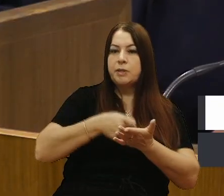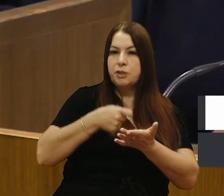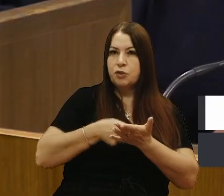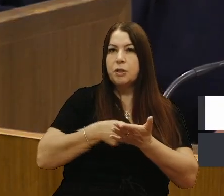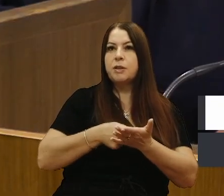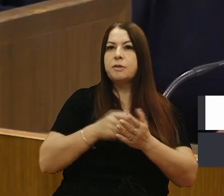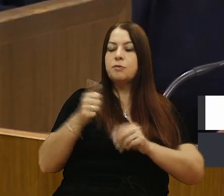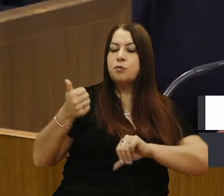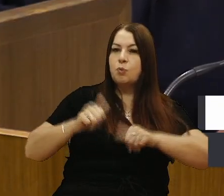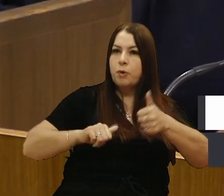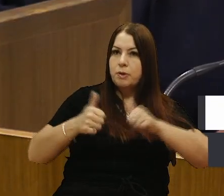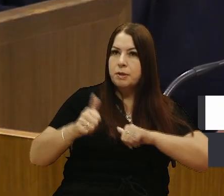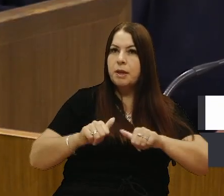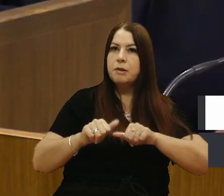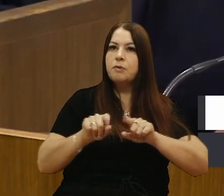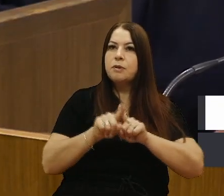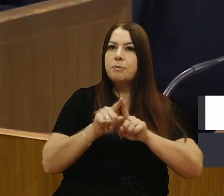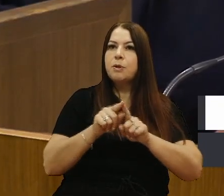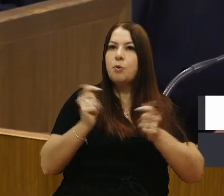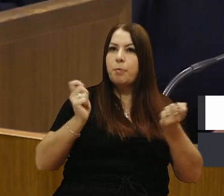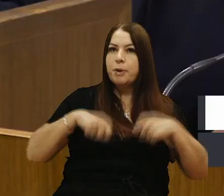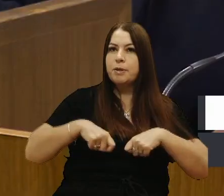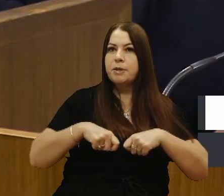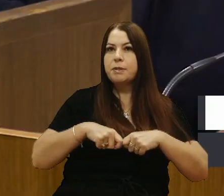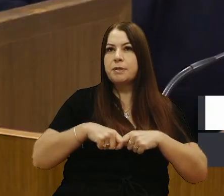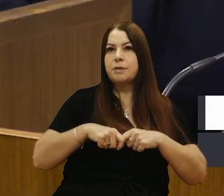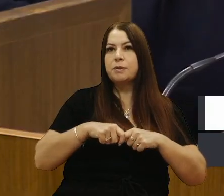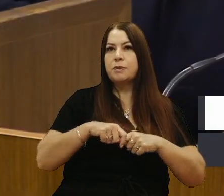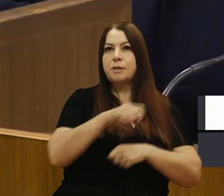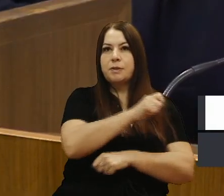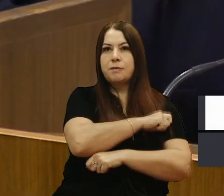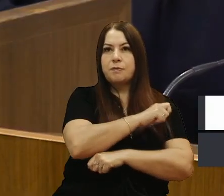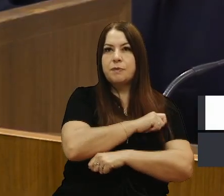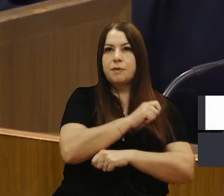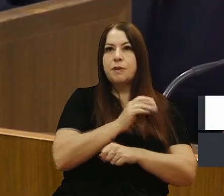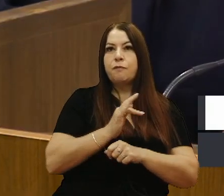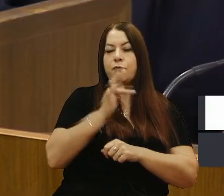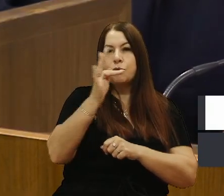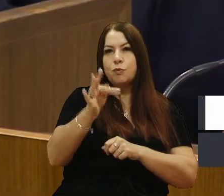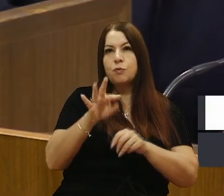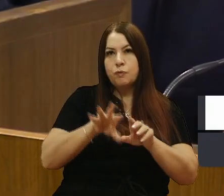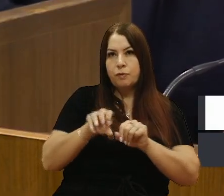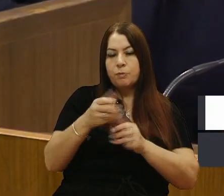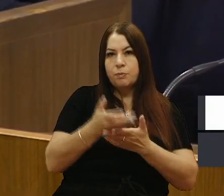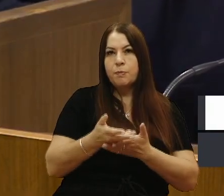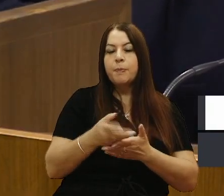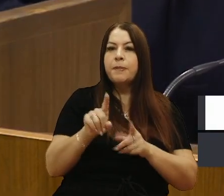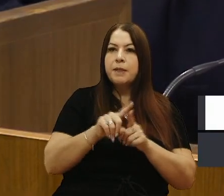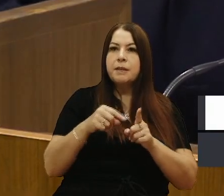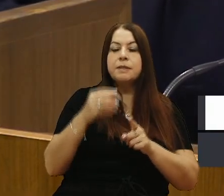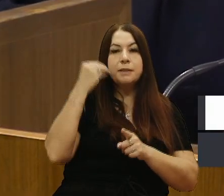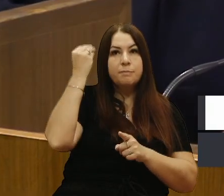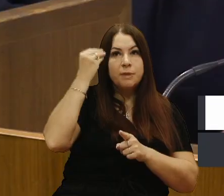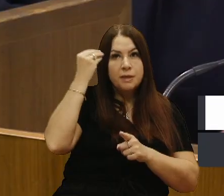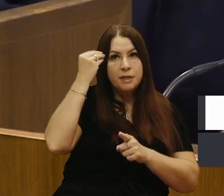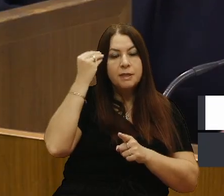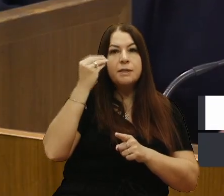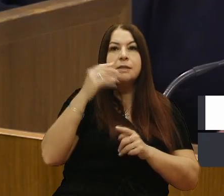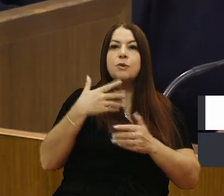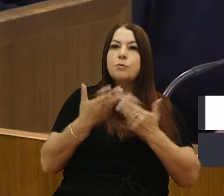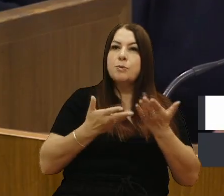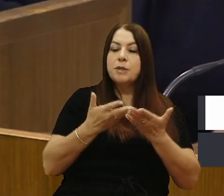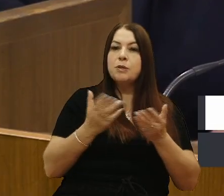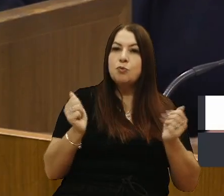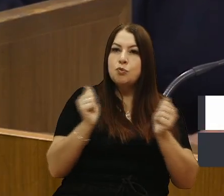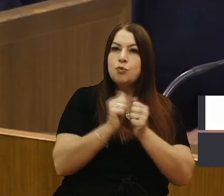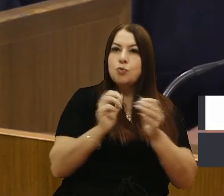de qualidade e de competência dos acadêmicos, futuros egressos. Essas experiências,